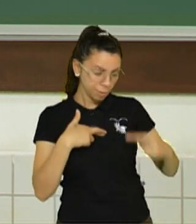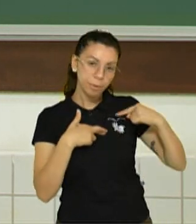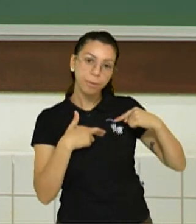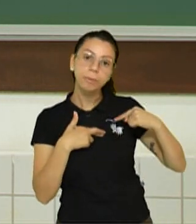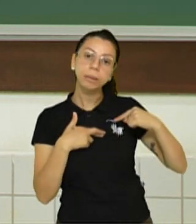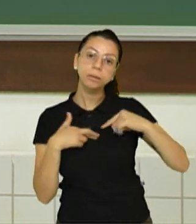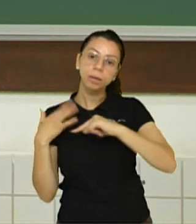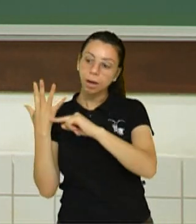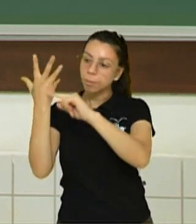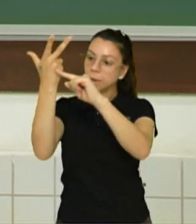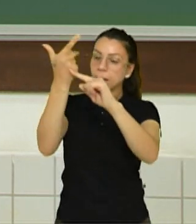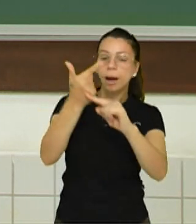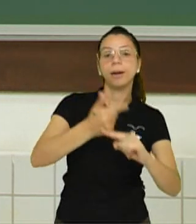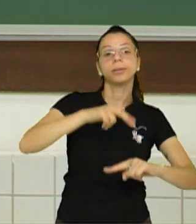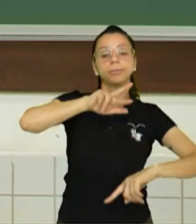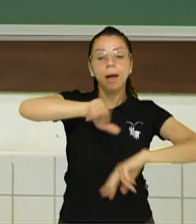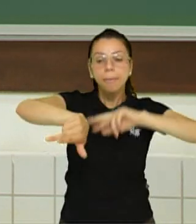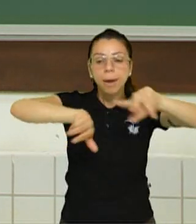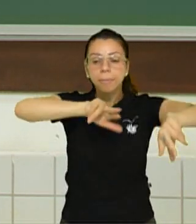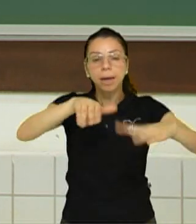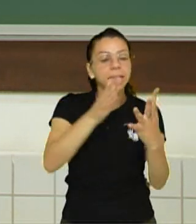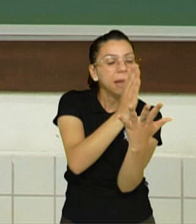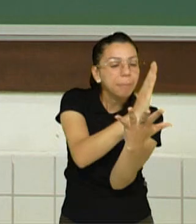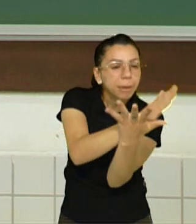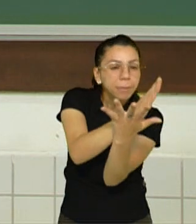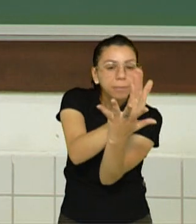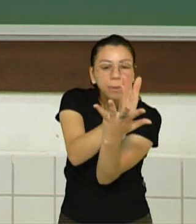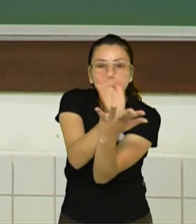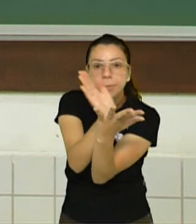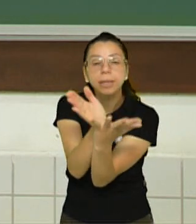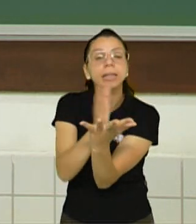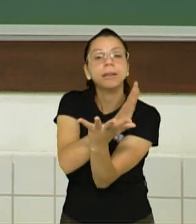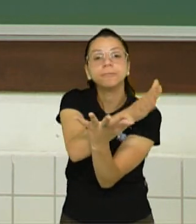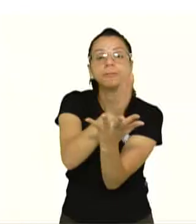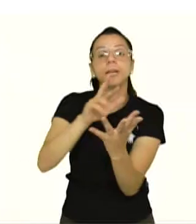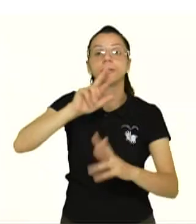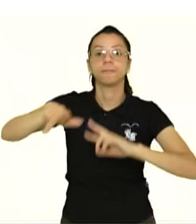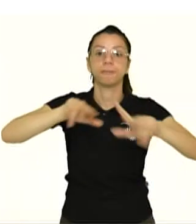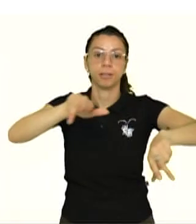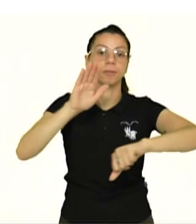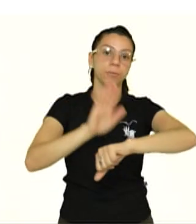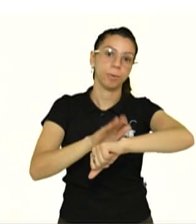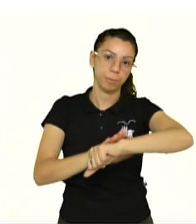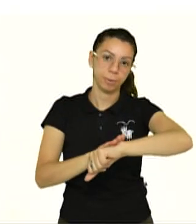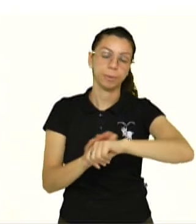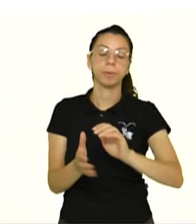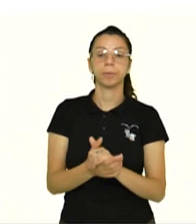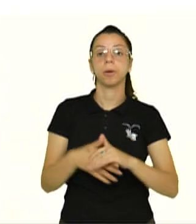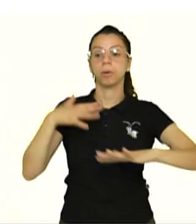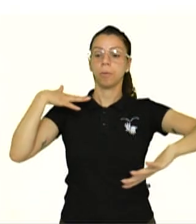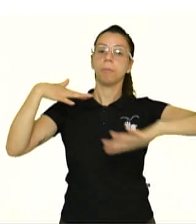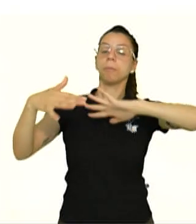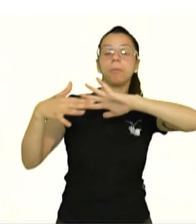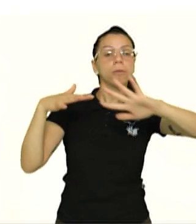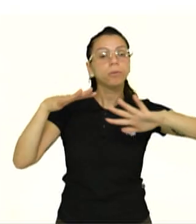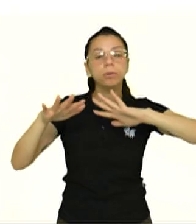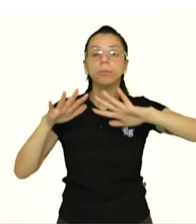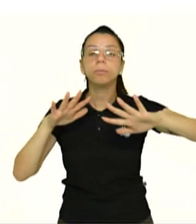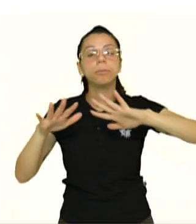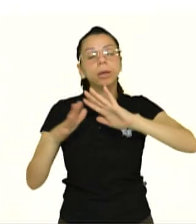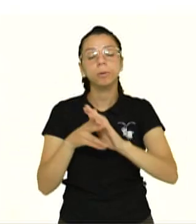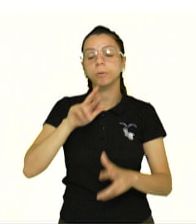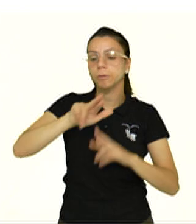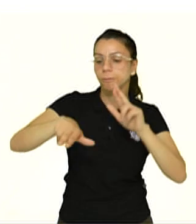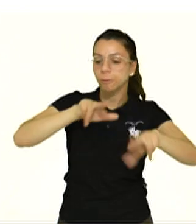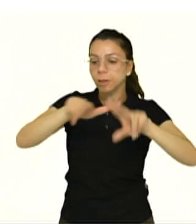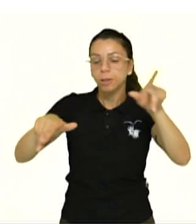bastante diversificada. Existem várias vertentes e vários momentos do romantismo. né? Ele é um movimento bastante diversificado, com